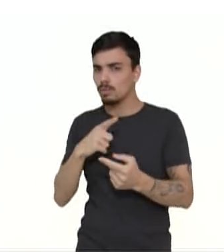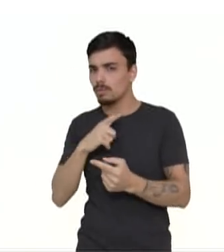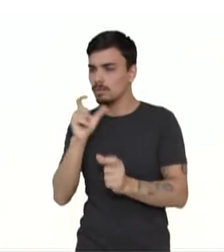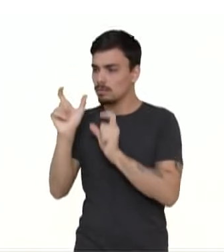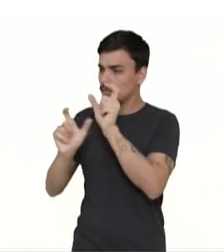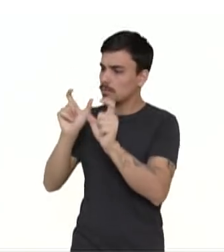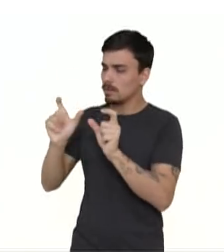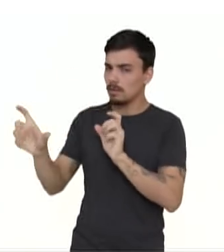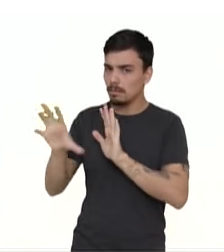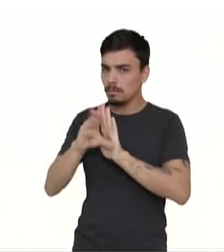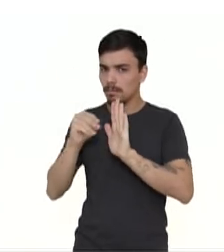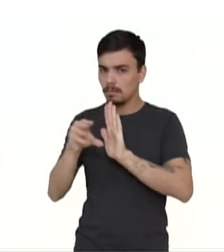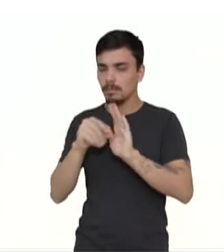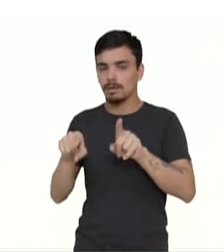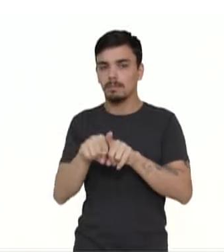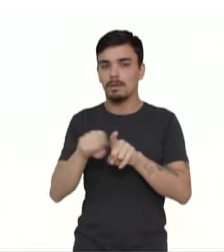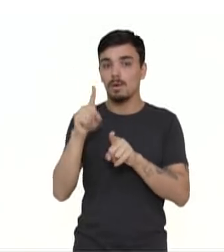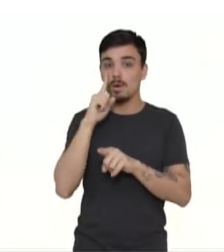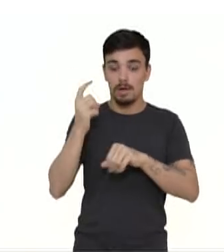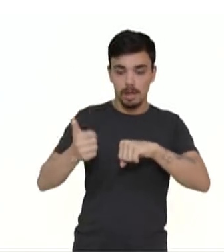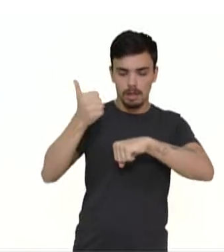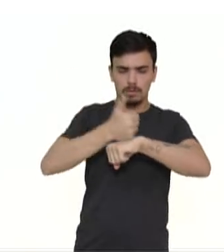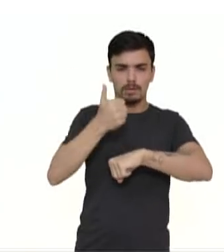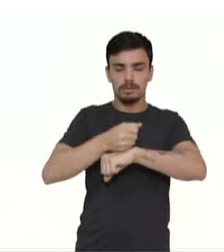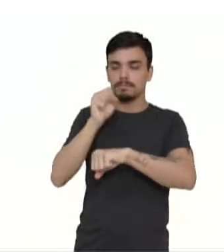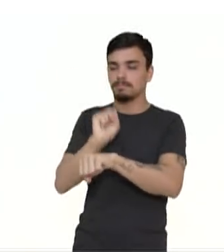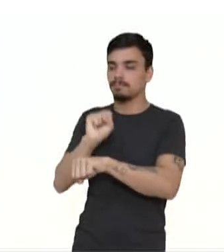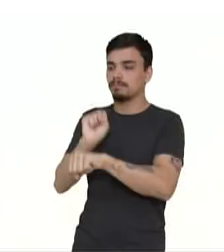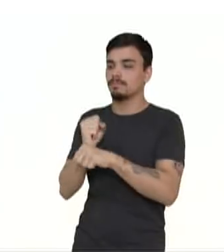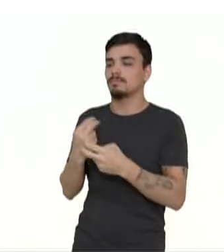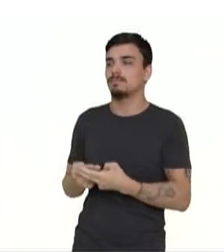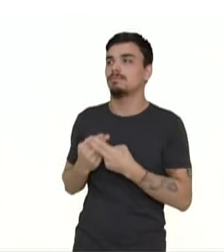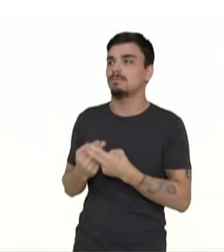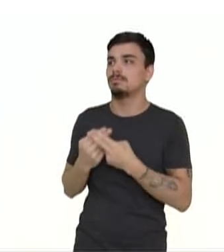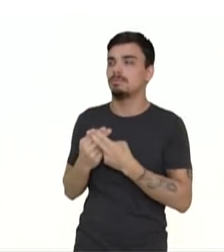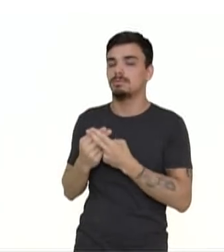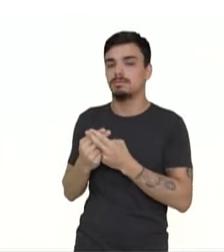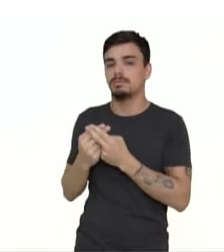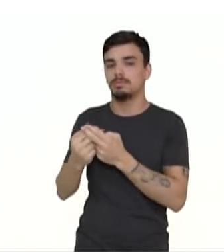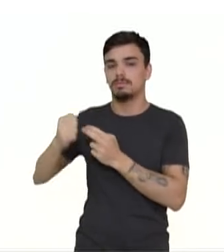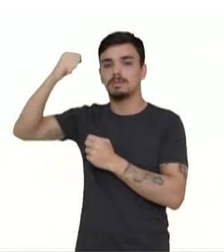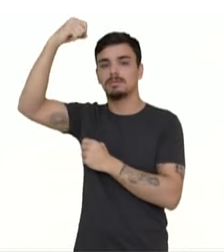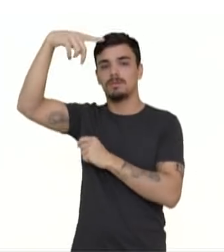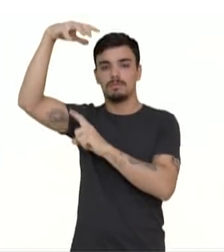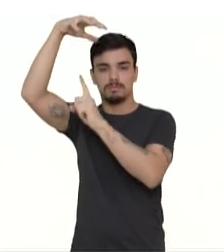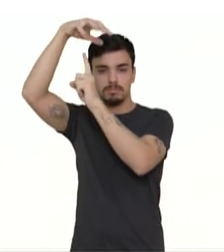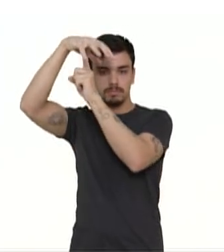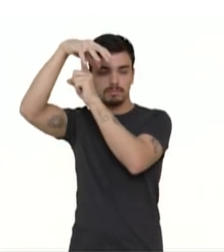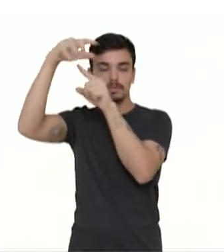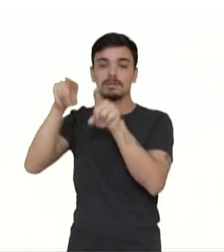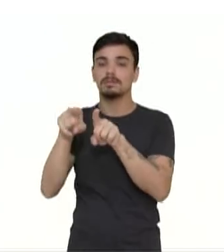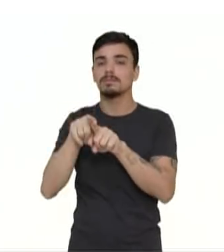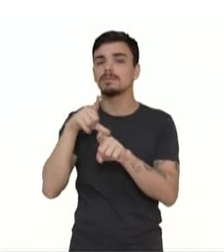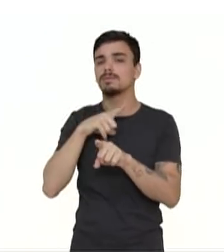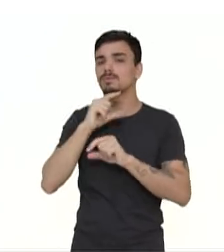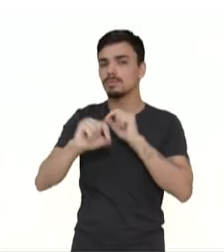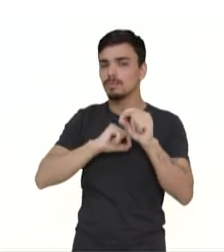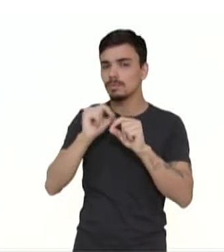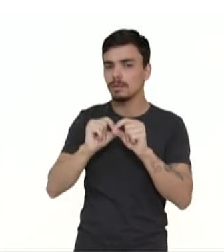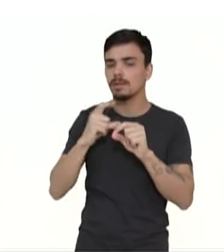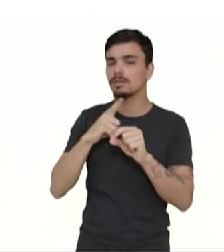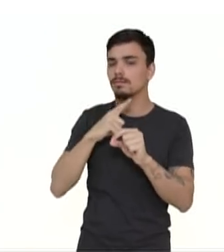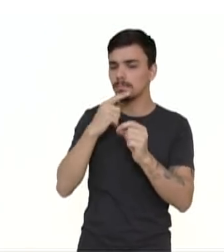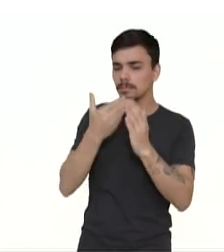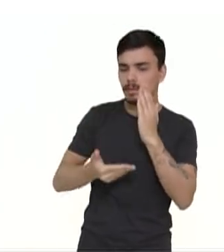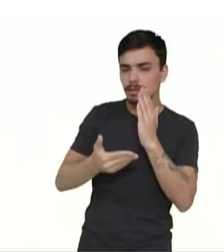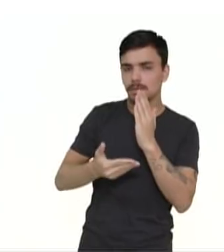né? Então, a dona esperava impaciente sob o guarda-sol. O Basset ruivo, afinal, despregou-se da menina e